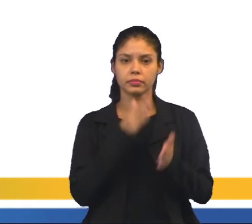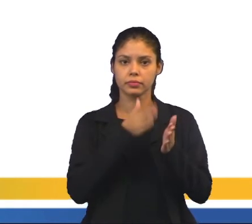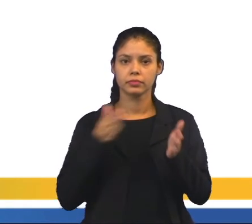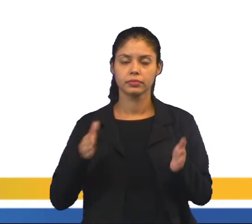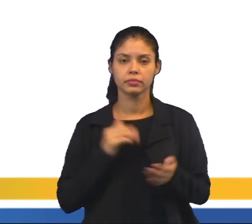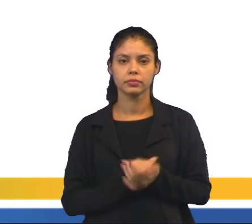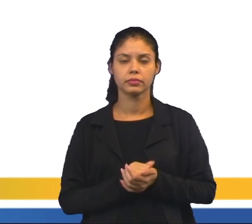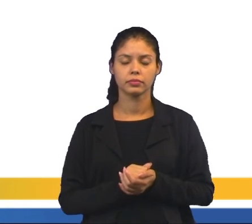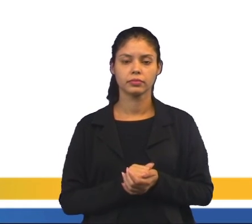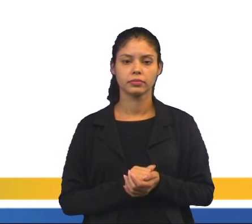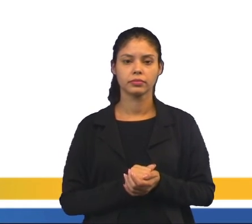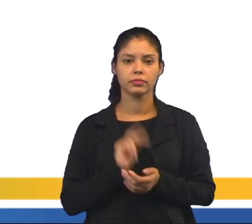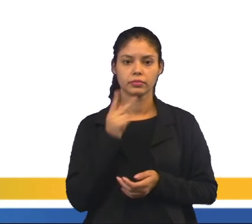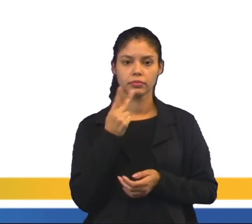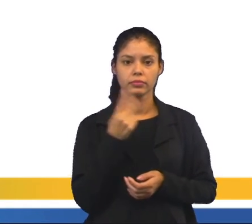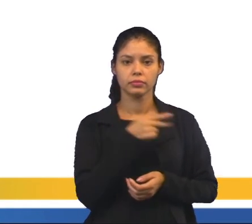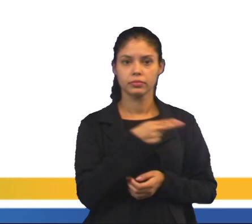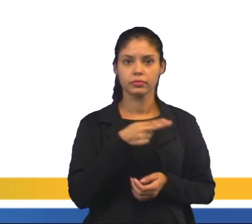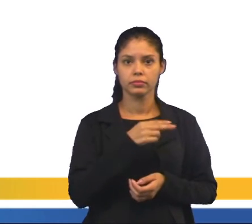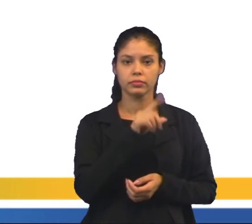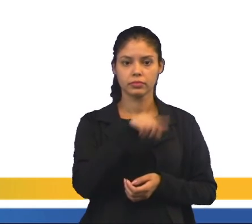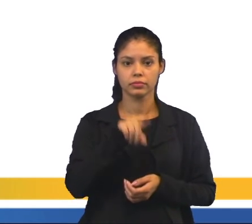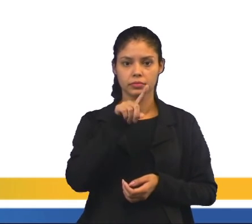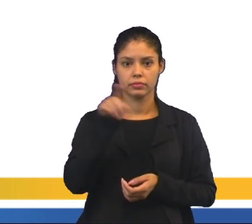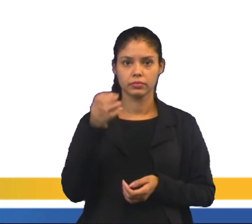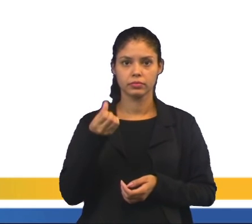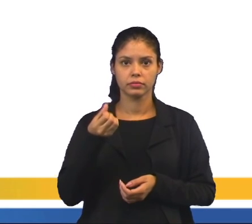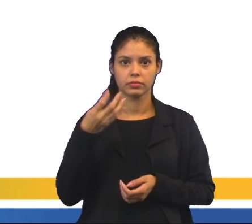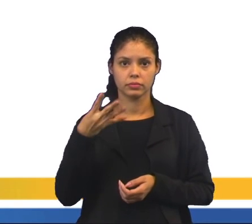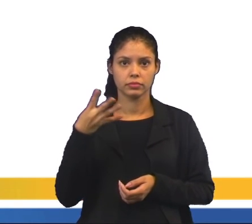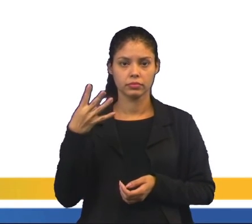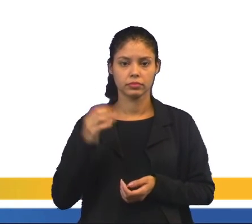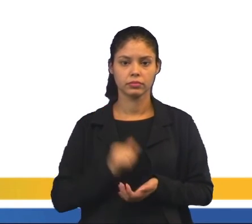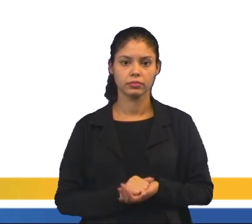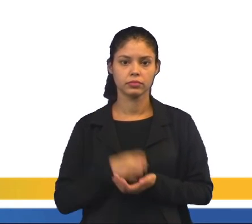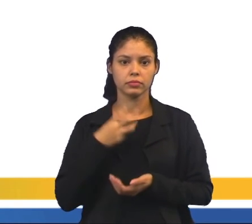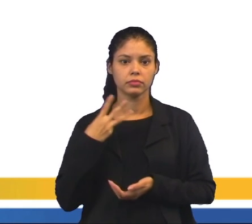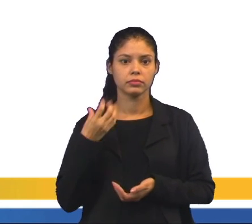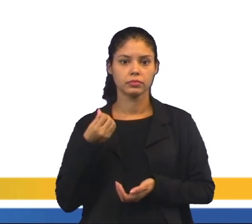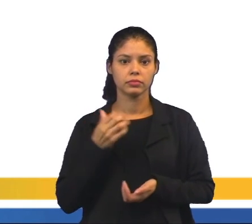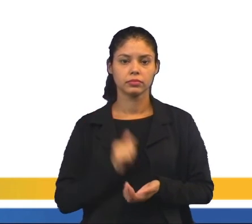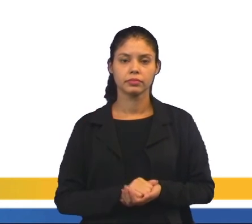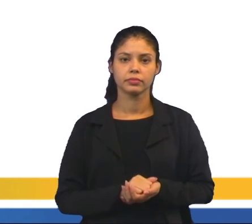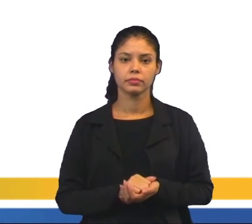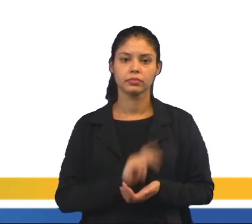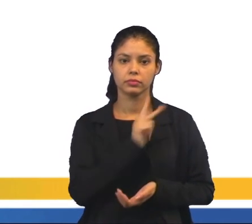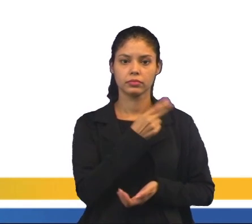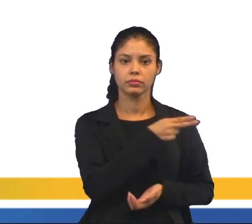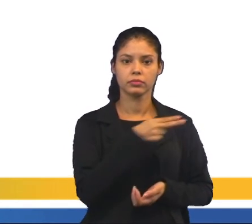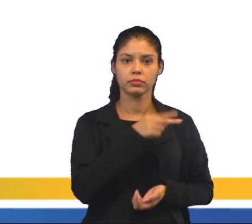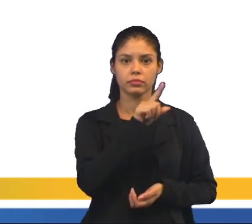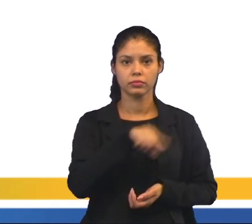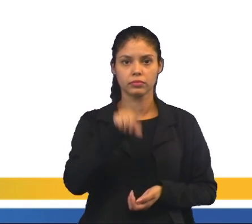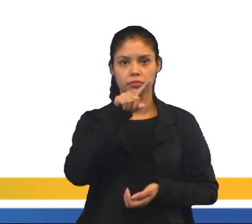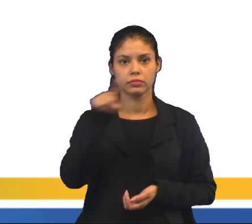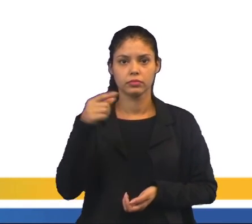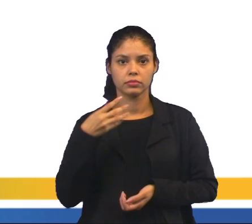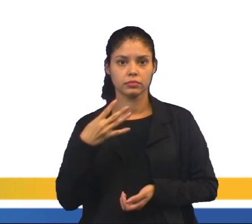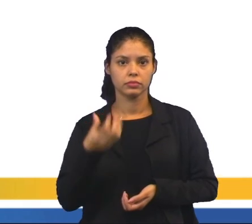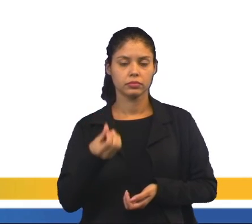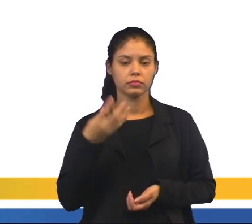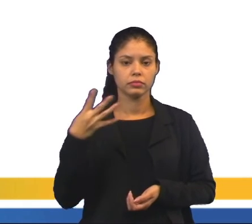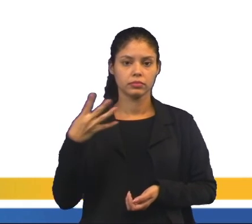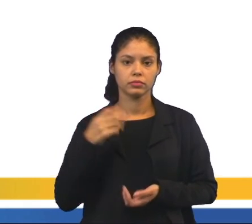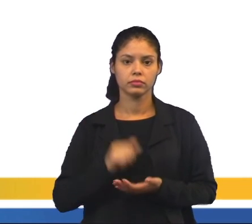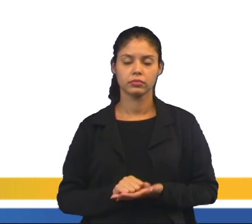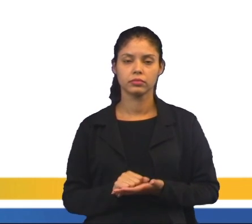ordem principal. Então, meu H ao quadrado é igual a 100 menos 36. H ao quadrado é igual